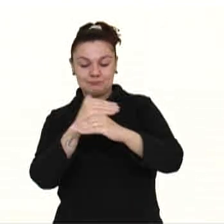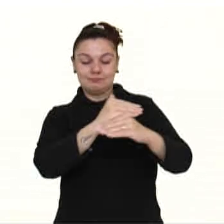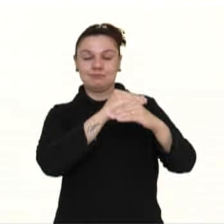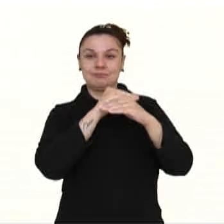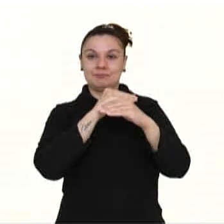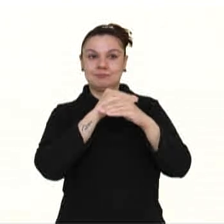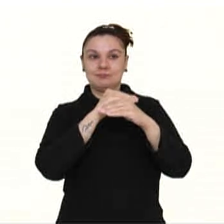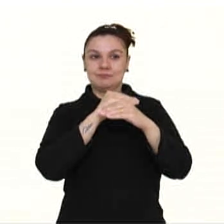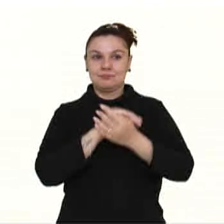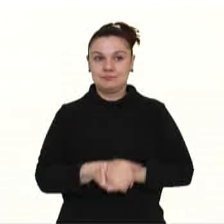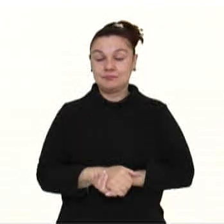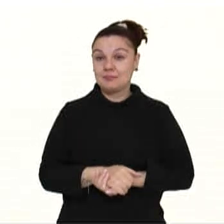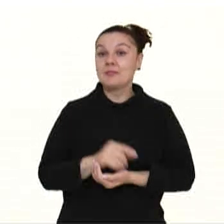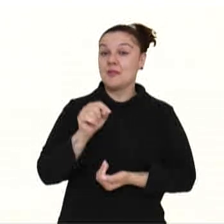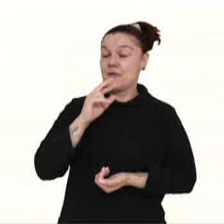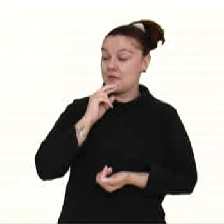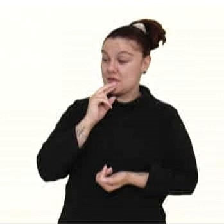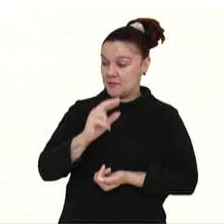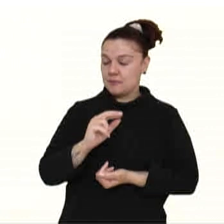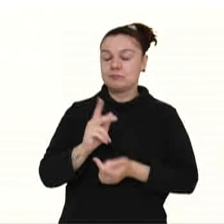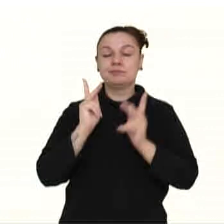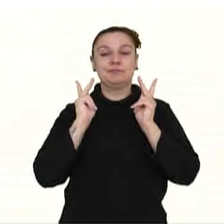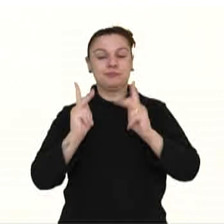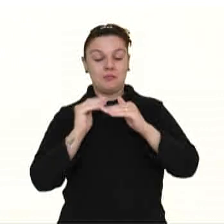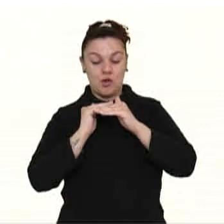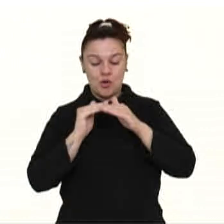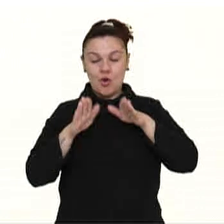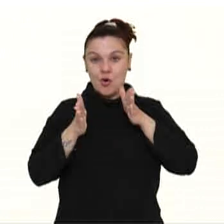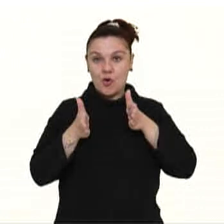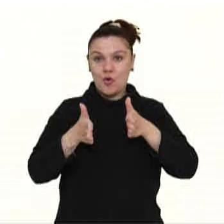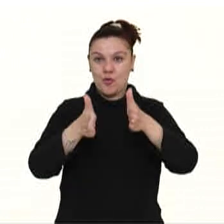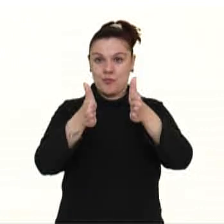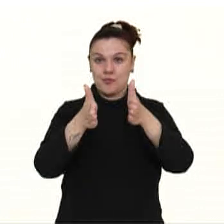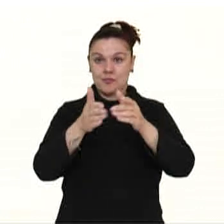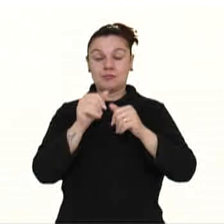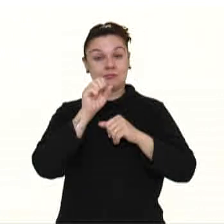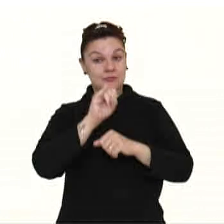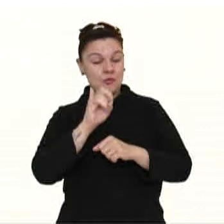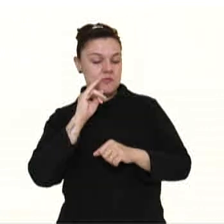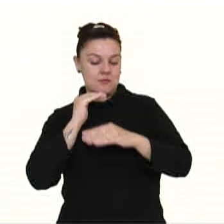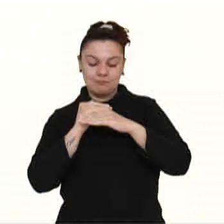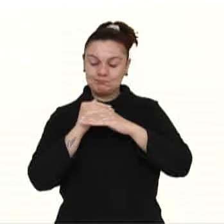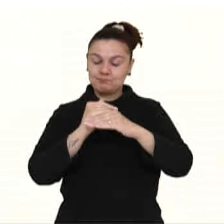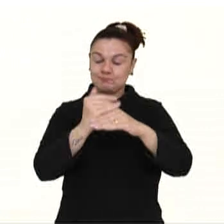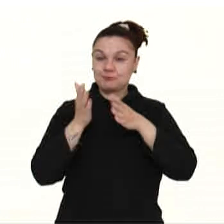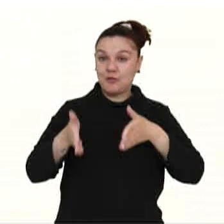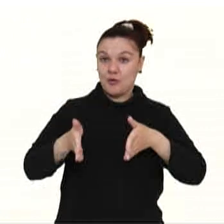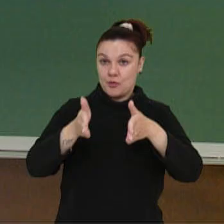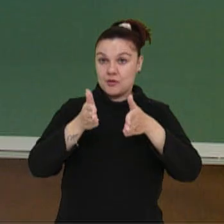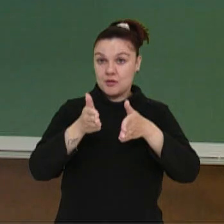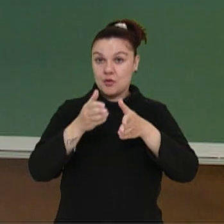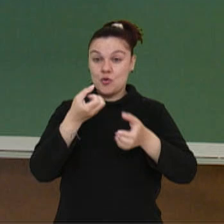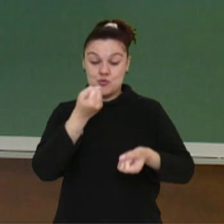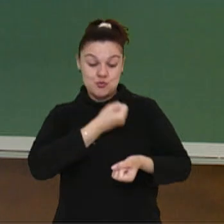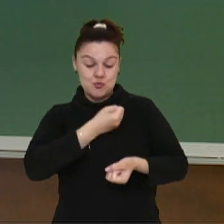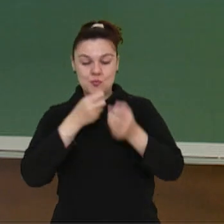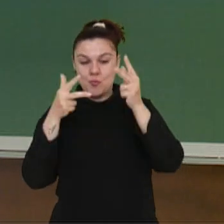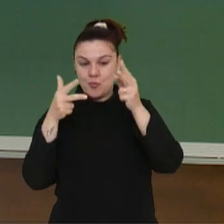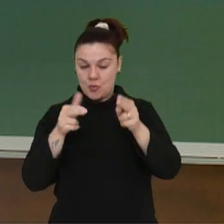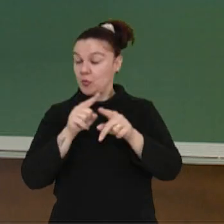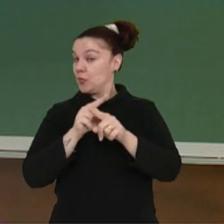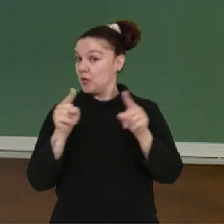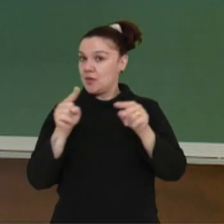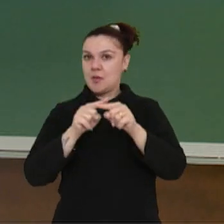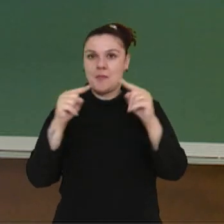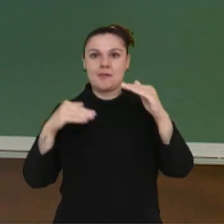equilíbrio as concentrações se mantêm constantes? E manter-se constante não significa que os números são iguais, mas que